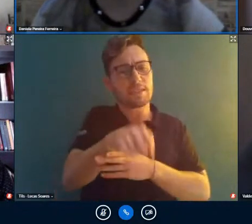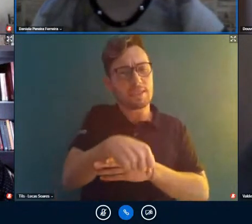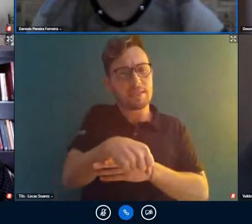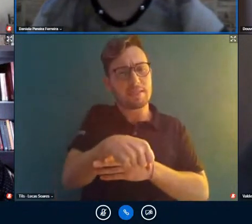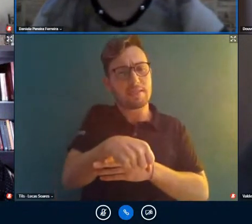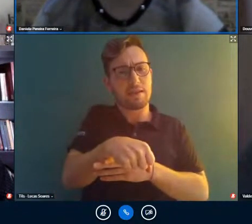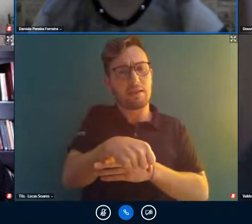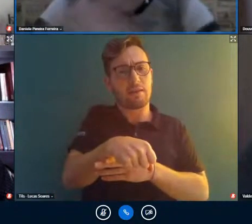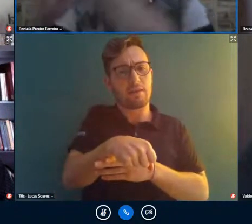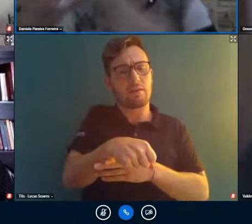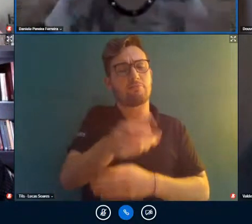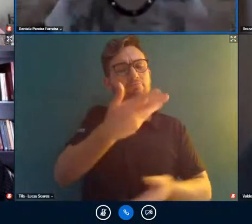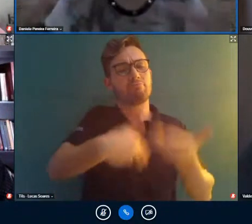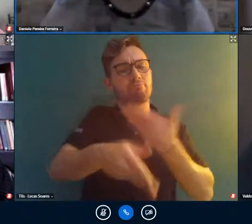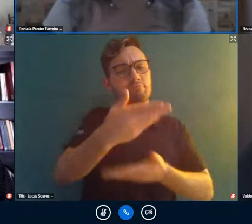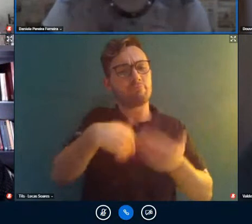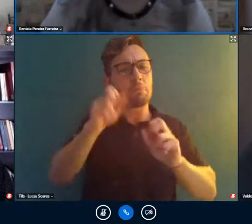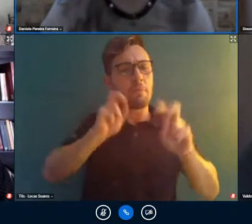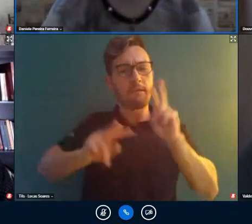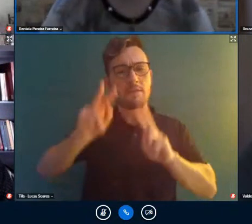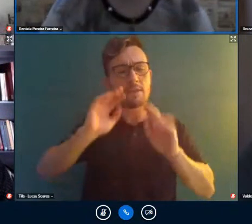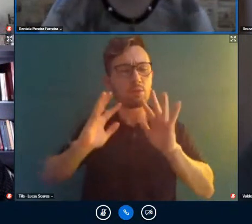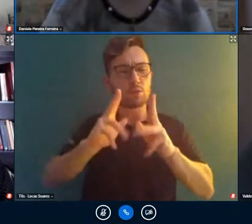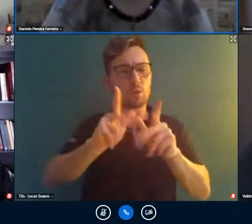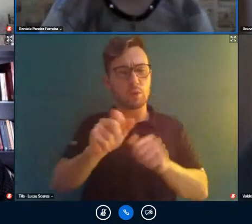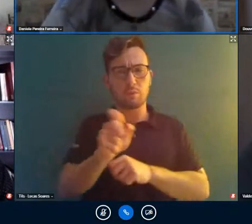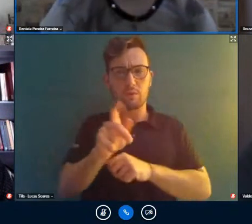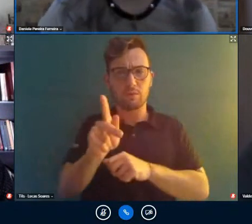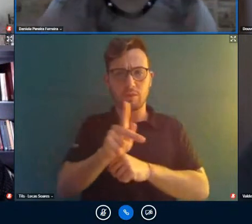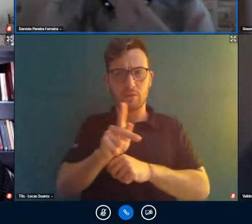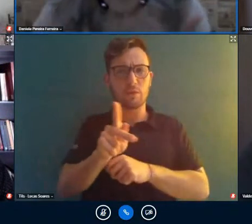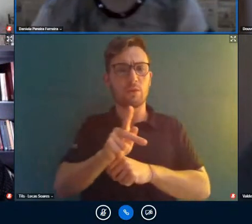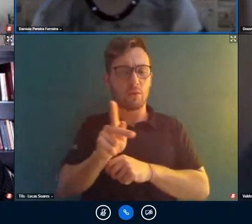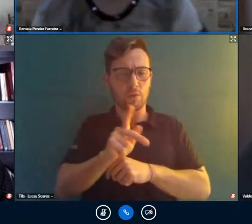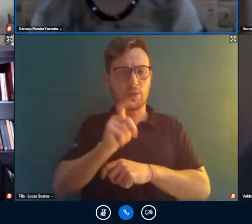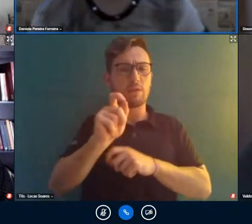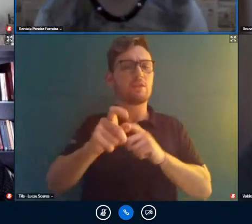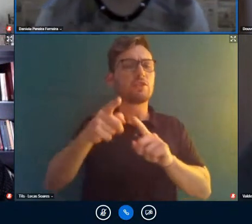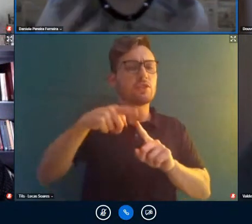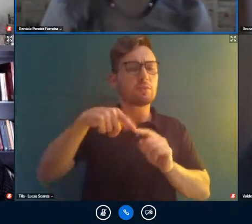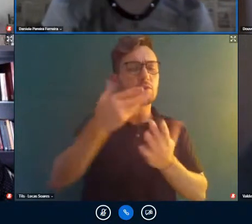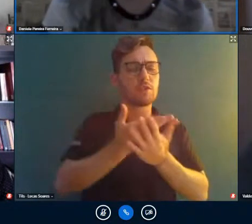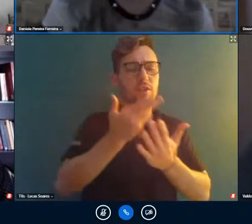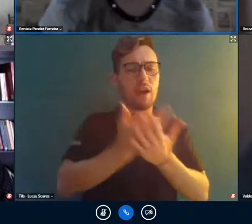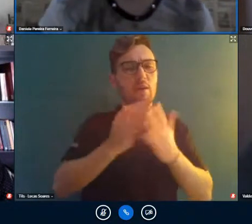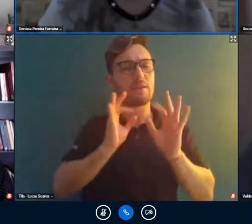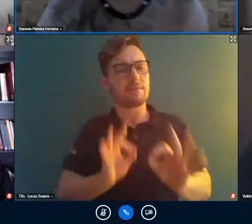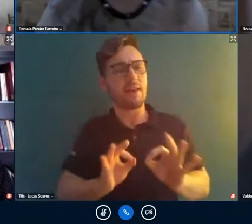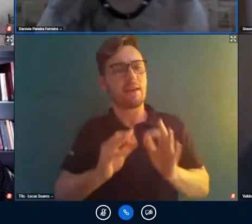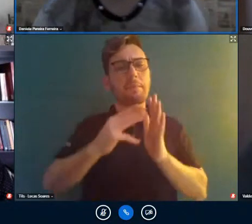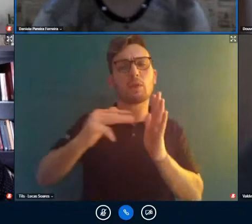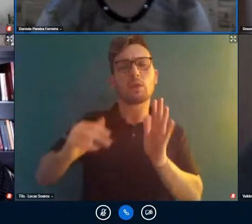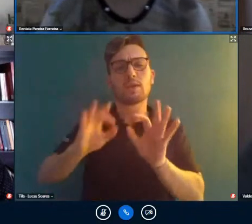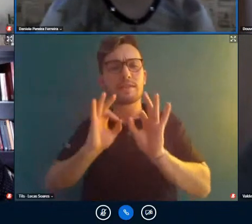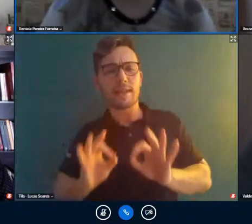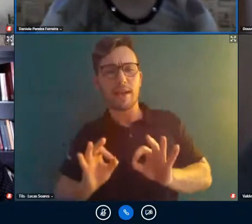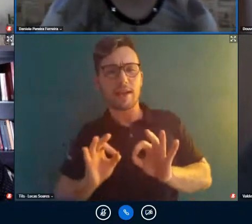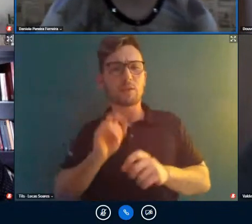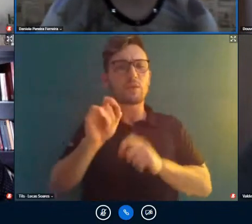mais panorâmica do projeto, uma visão de todos os professores, que tipo de aula que está dando certo, que metodologia que eu usei que deu certo, que não deu com esses